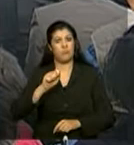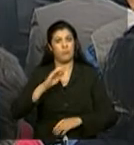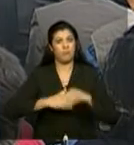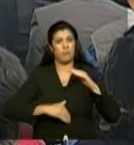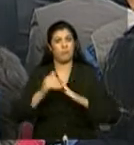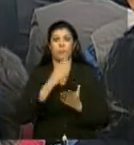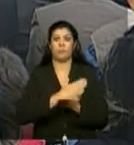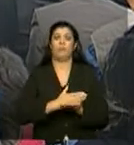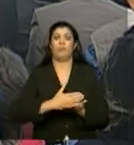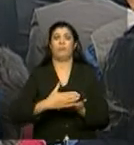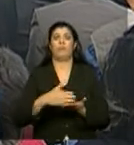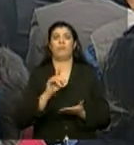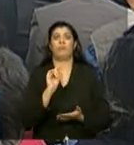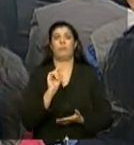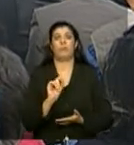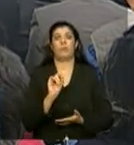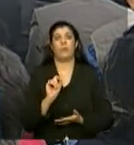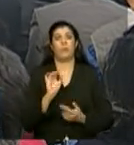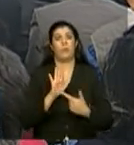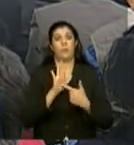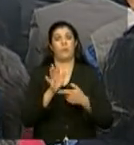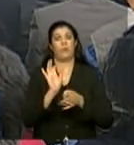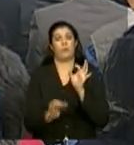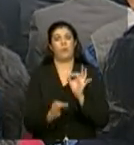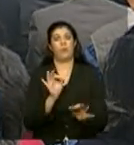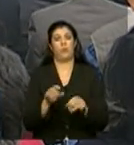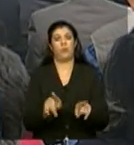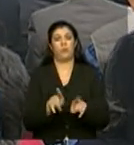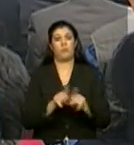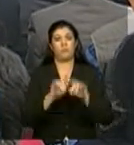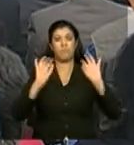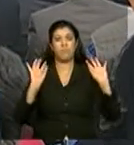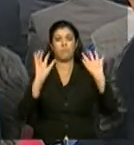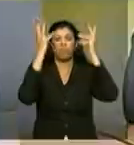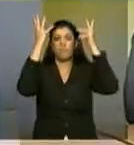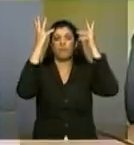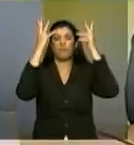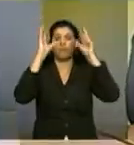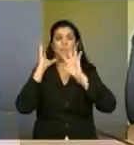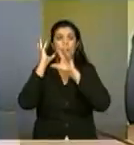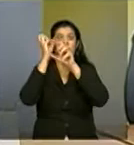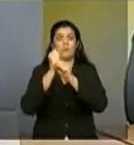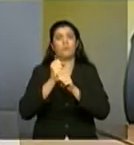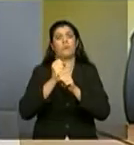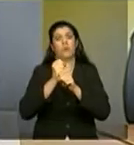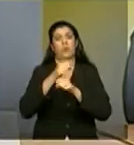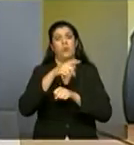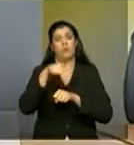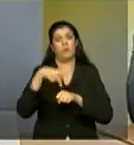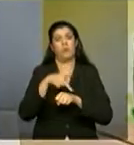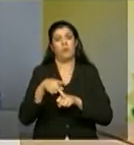que faz justiça ao morro a história de nosso país